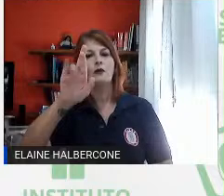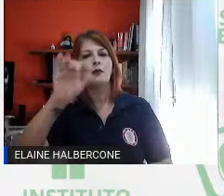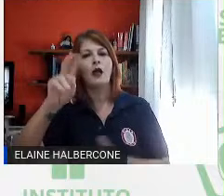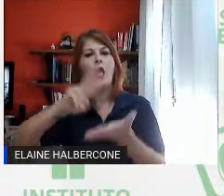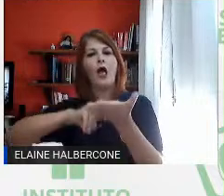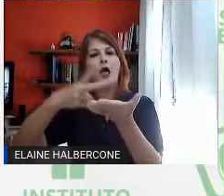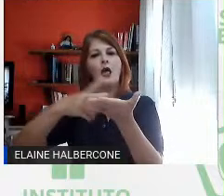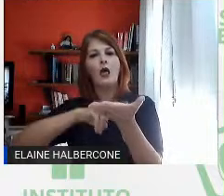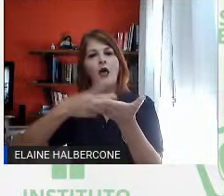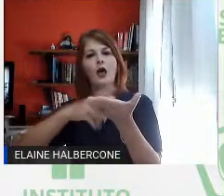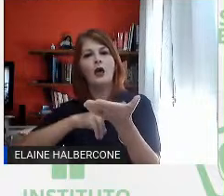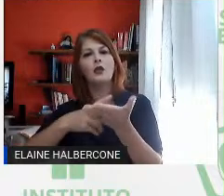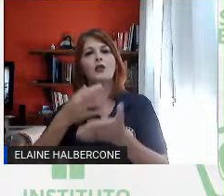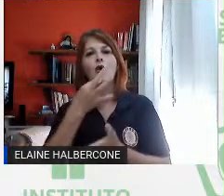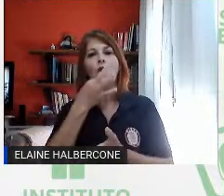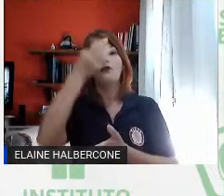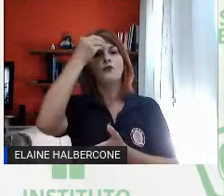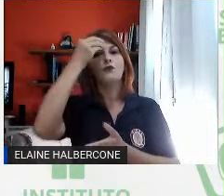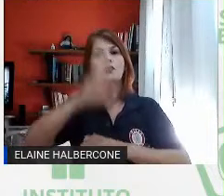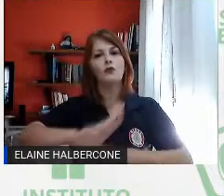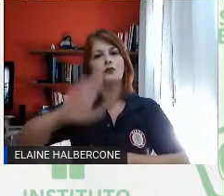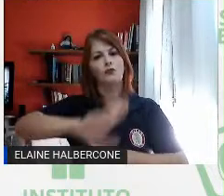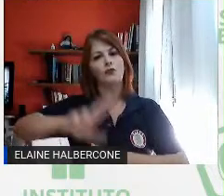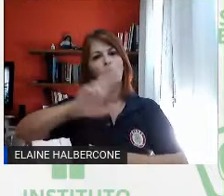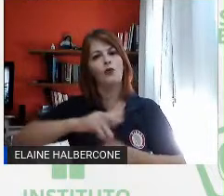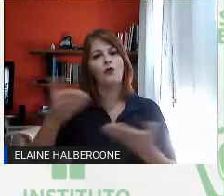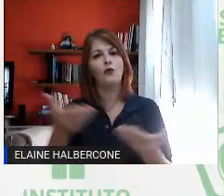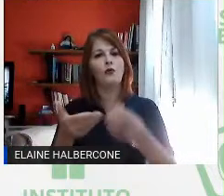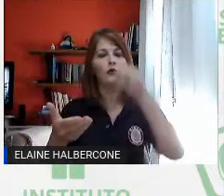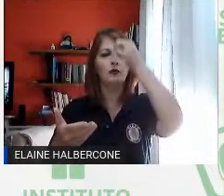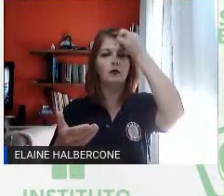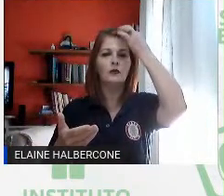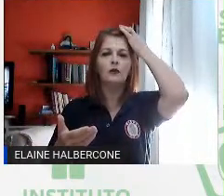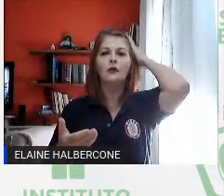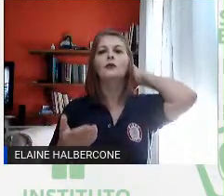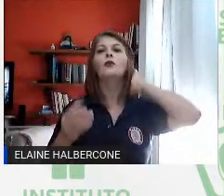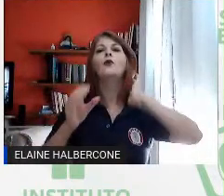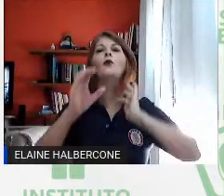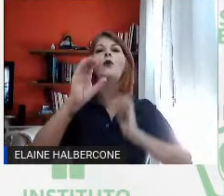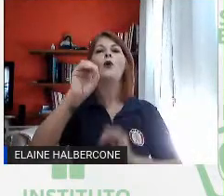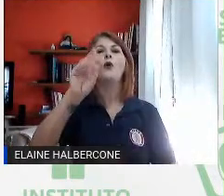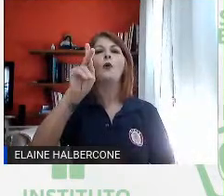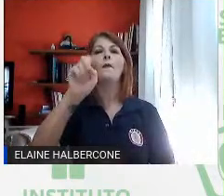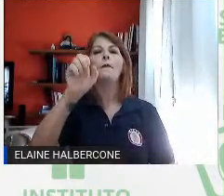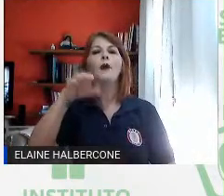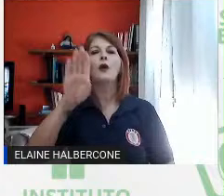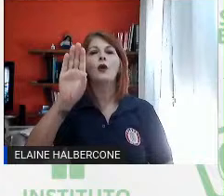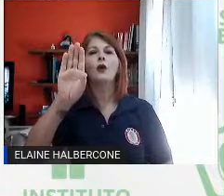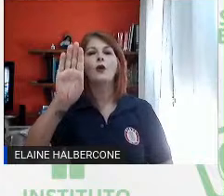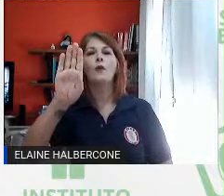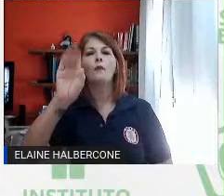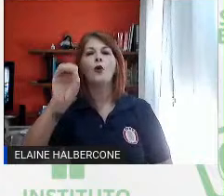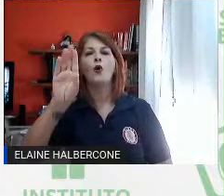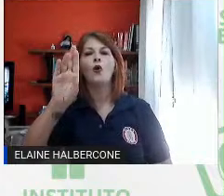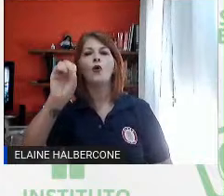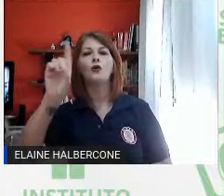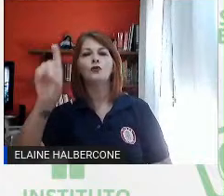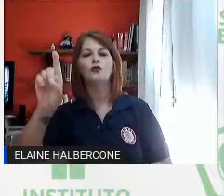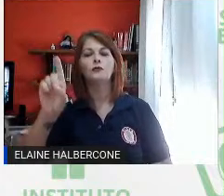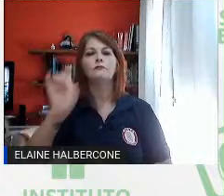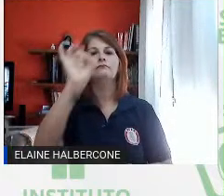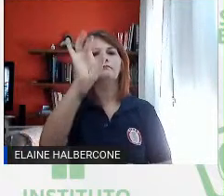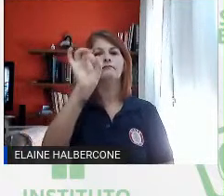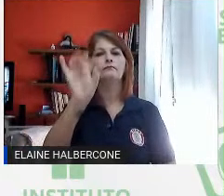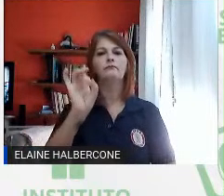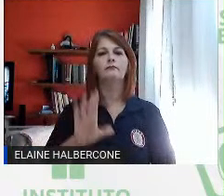dessas funções que iremos resolver ao longo do trabalho, e o Openboard seria a nossa lousa digital. Falarei de cada um mais à